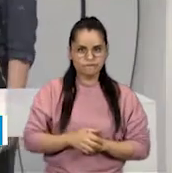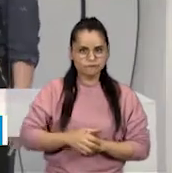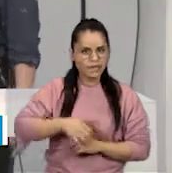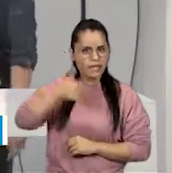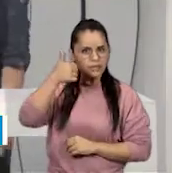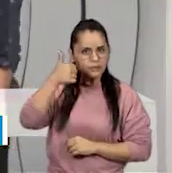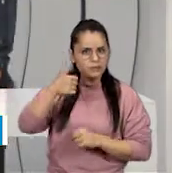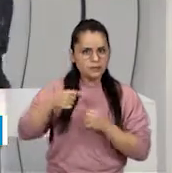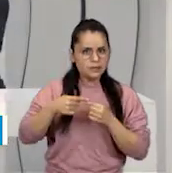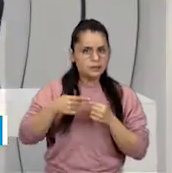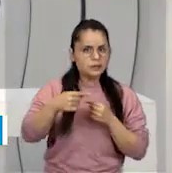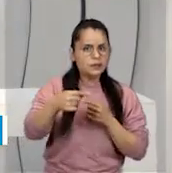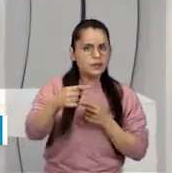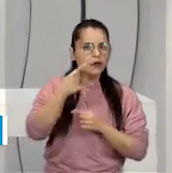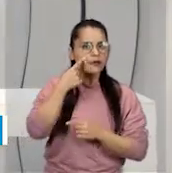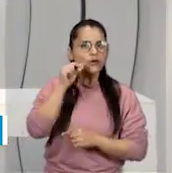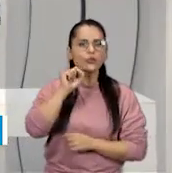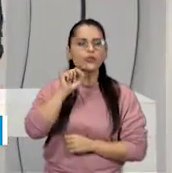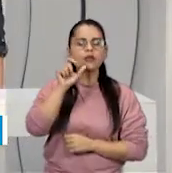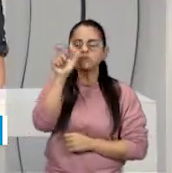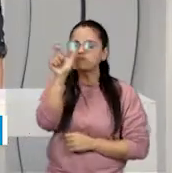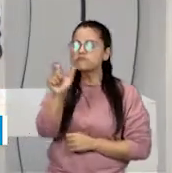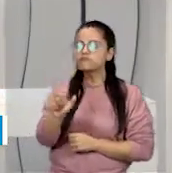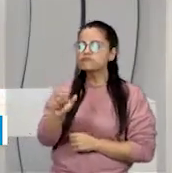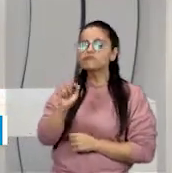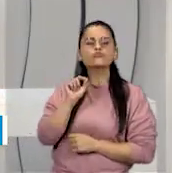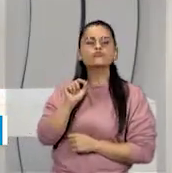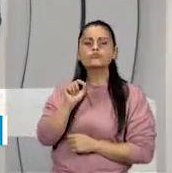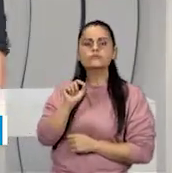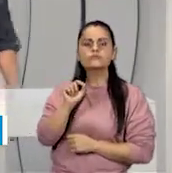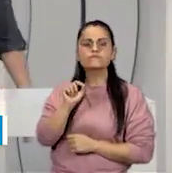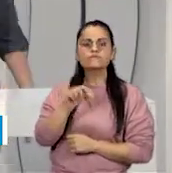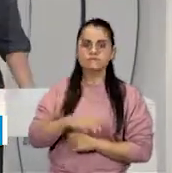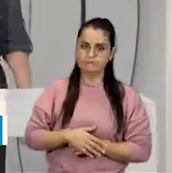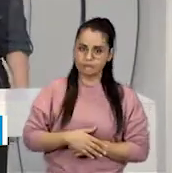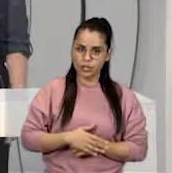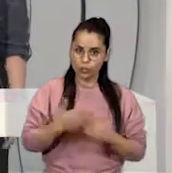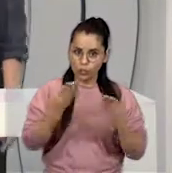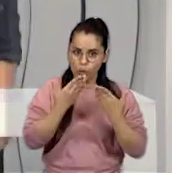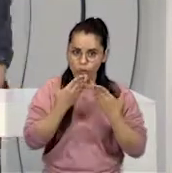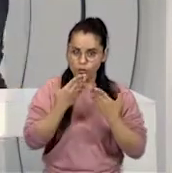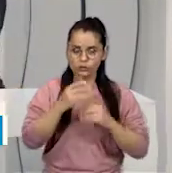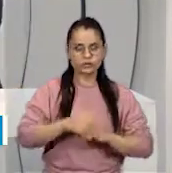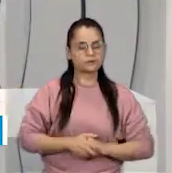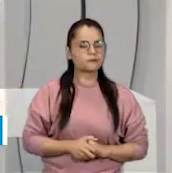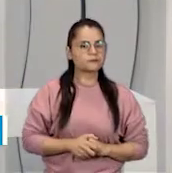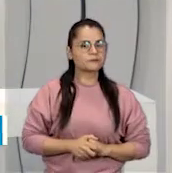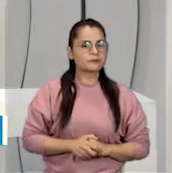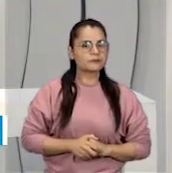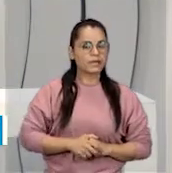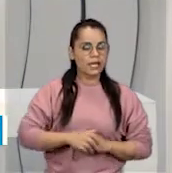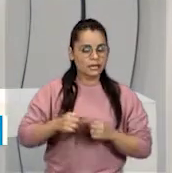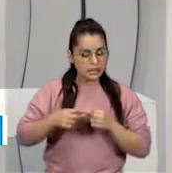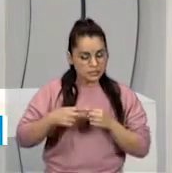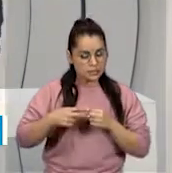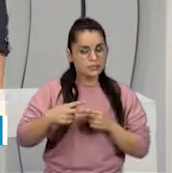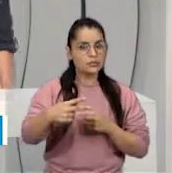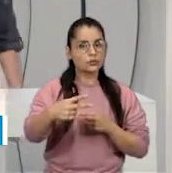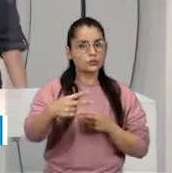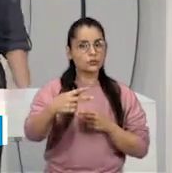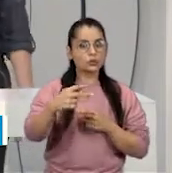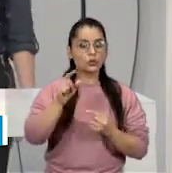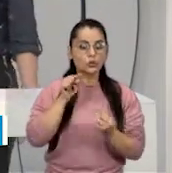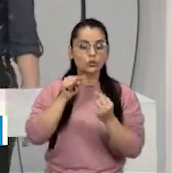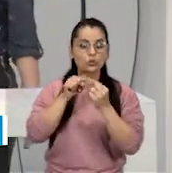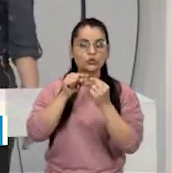primeira semana, nós veremos quem é o ser humano. É a que nós vamos falar hoje, a aula de hoje. Na segunda semana, os tipos